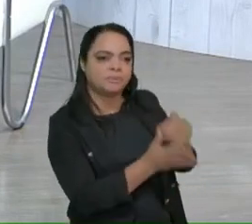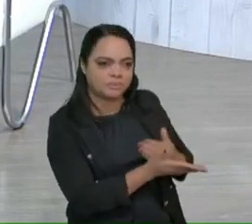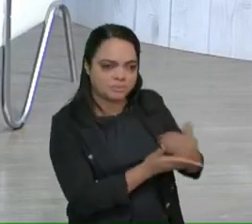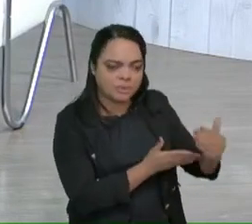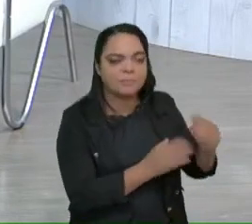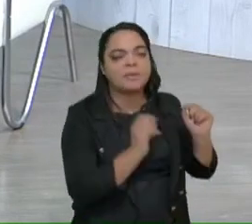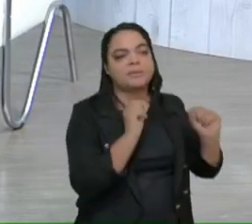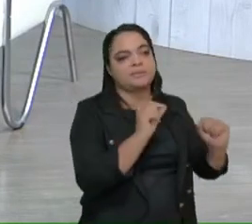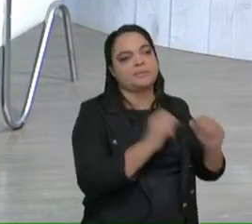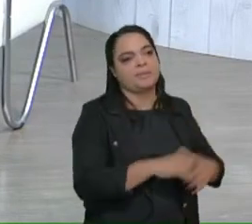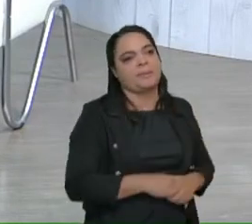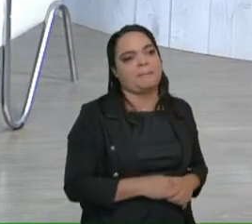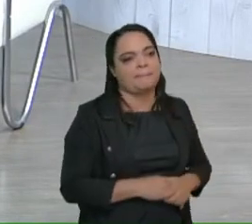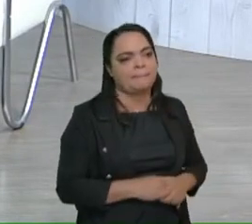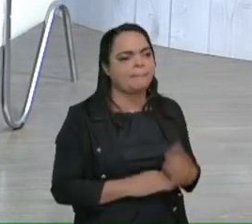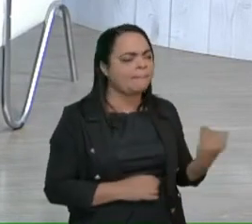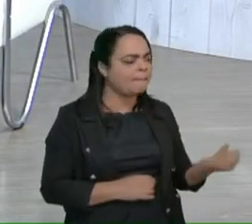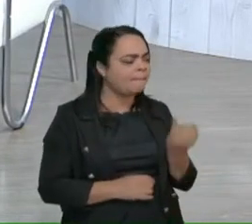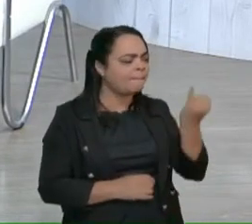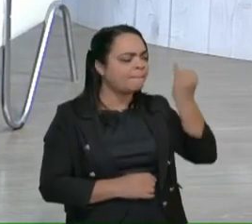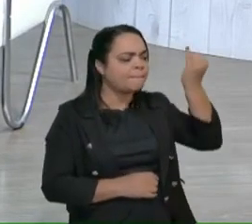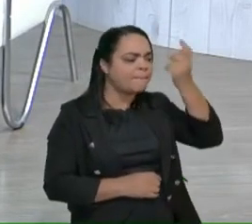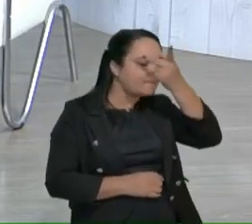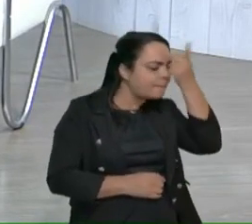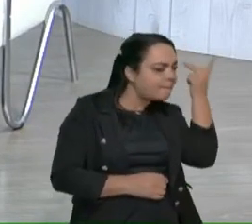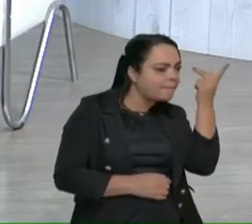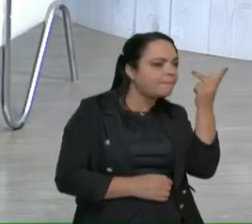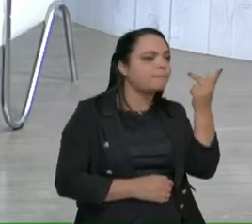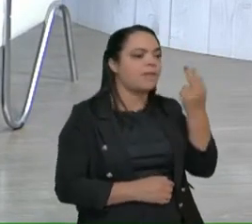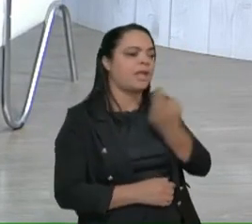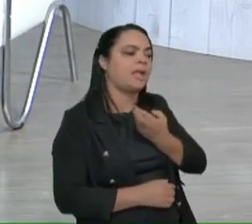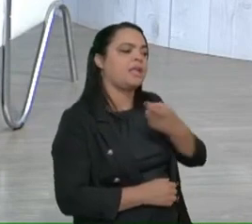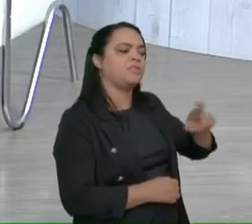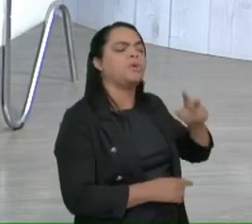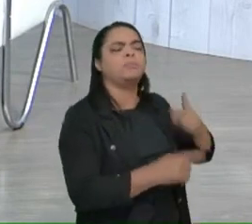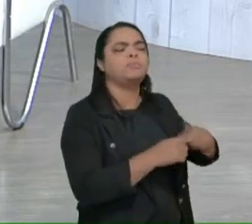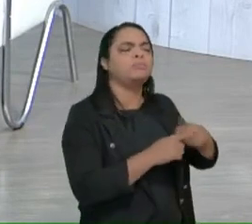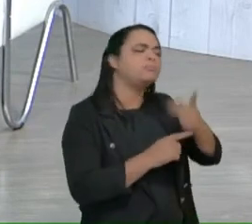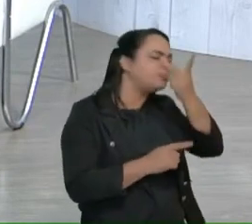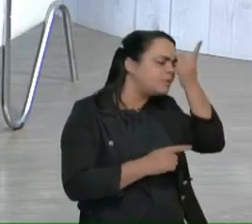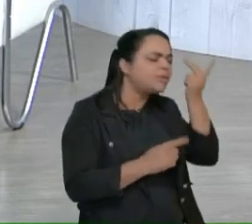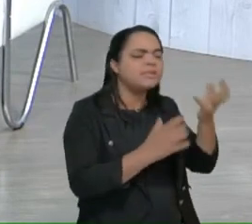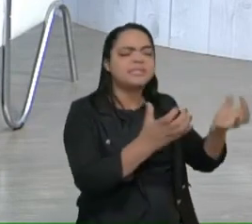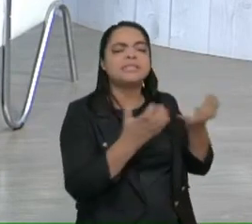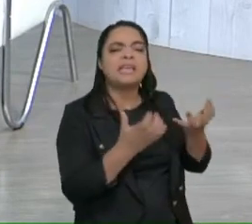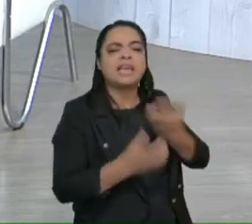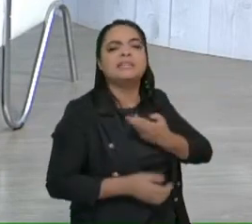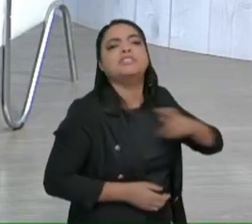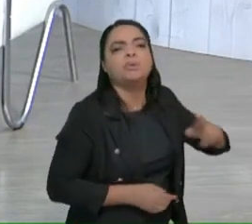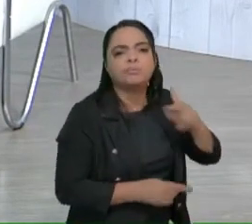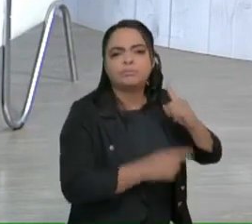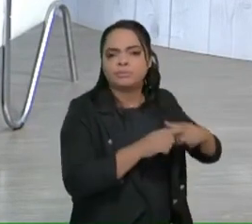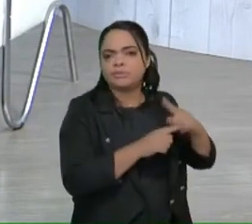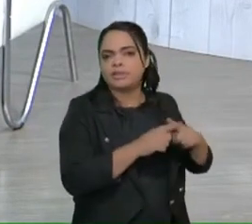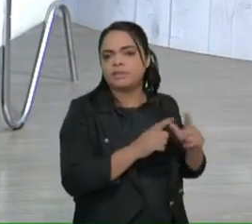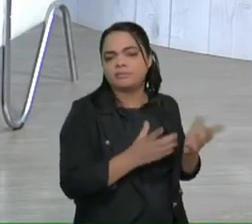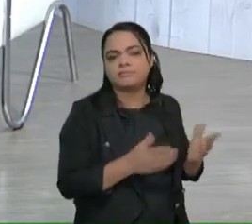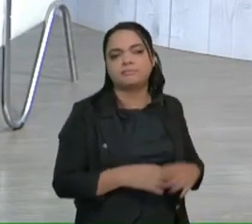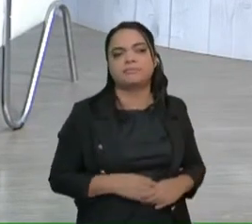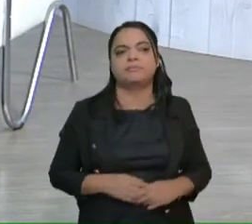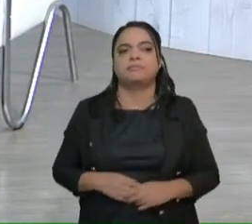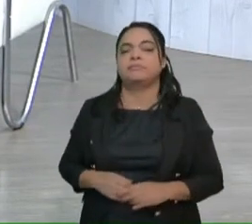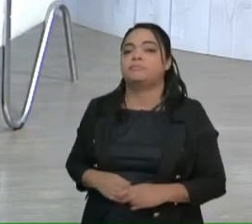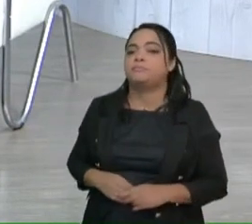início né Eh da importância das pessoas terem uma religião Por que que as pessoas buscam uma religião pelo menos a maioria delas